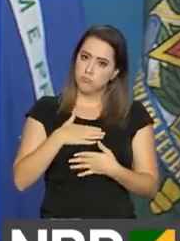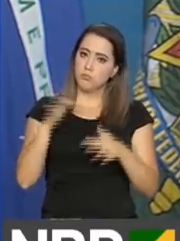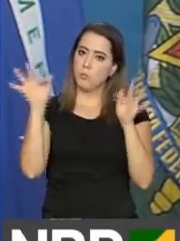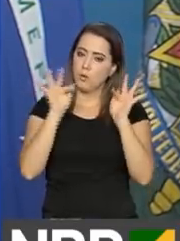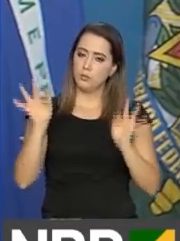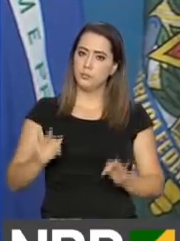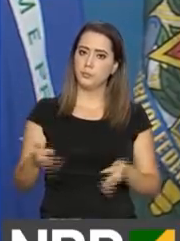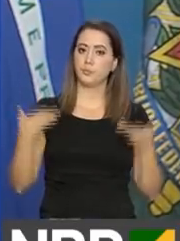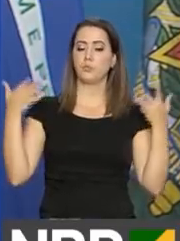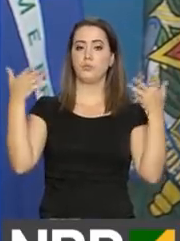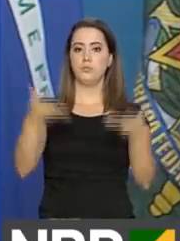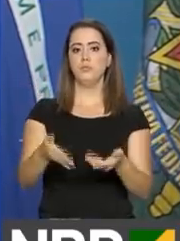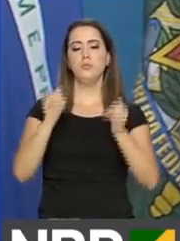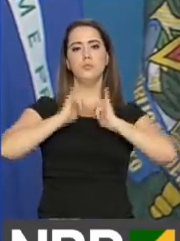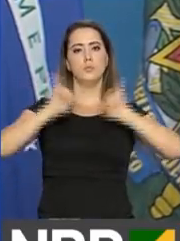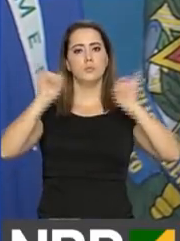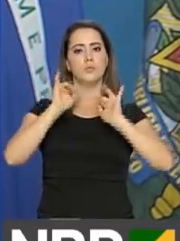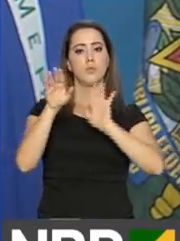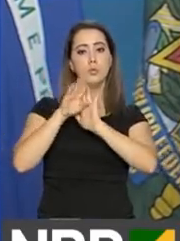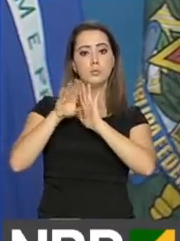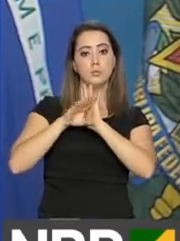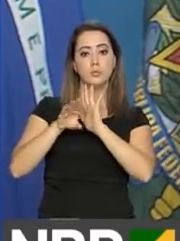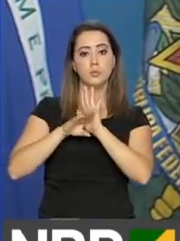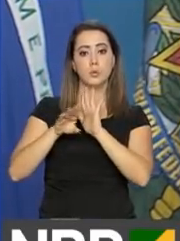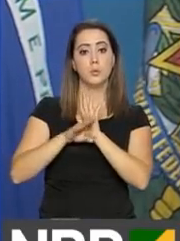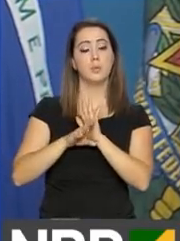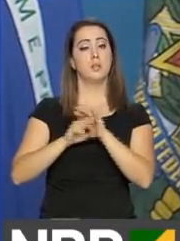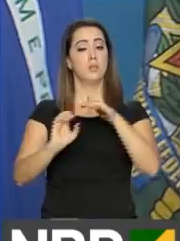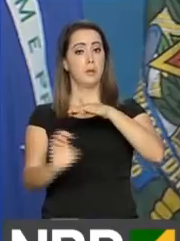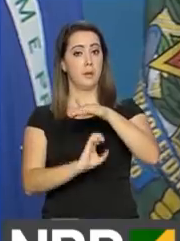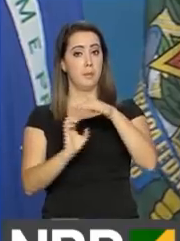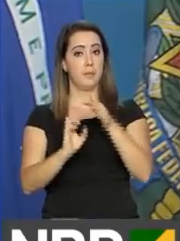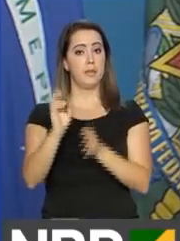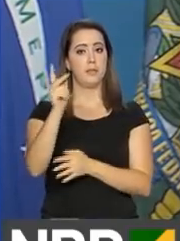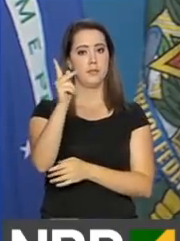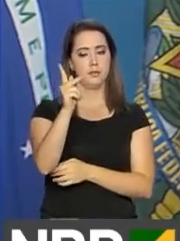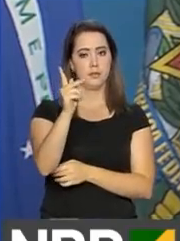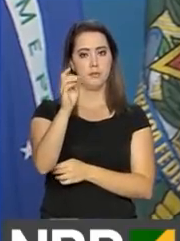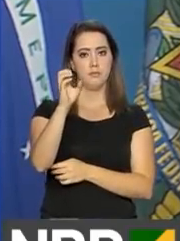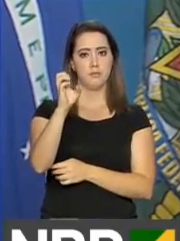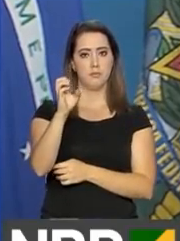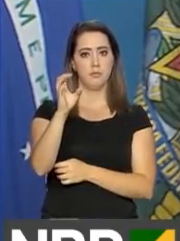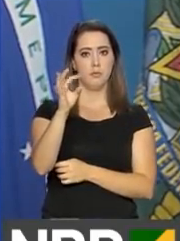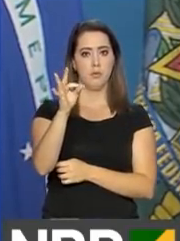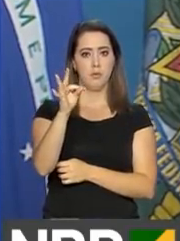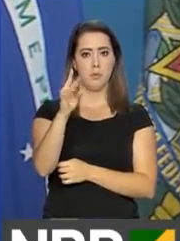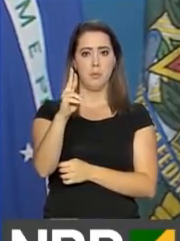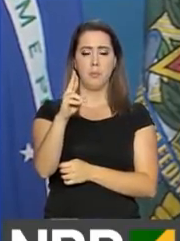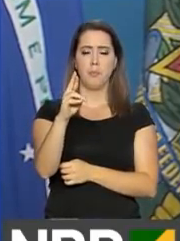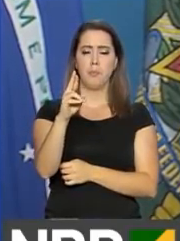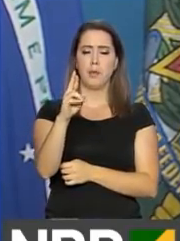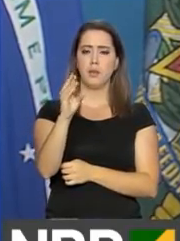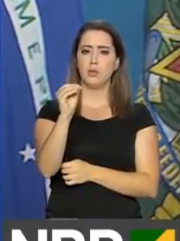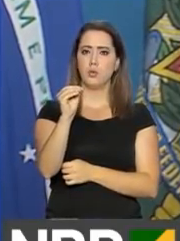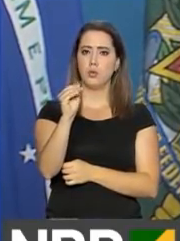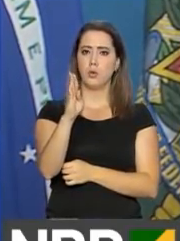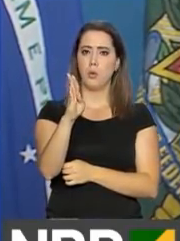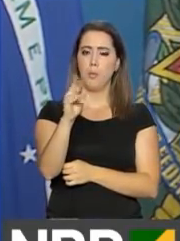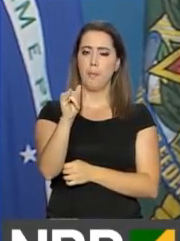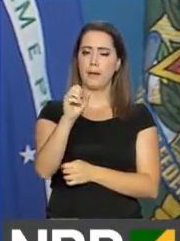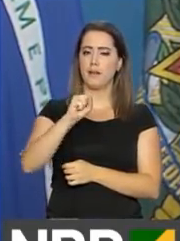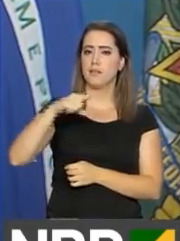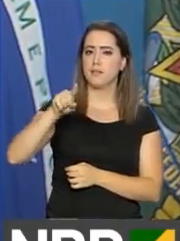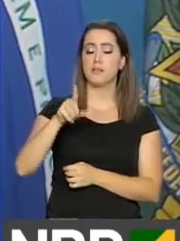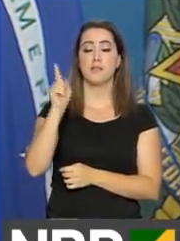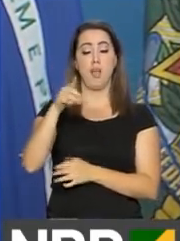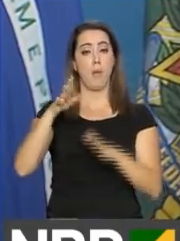participar do lançamento do plano de negócios da petrobras e convenhamos é uma alegria ver no saque reunidos em